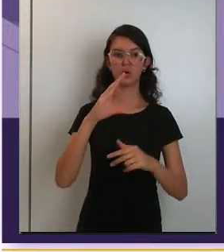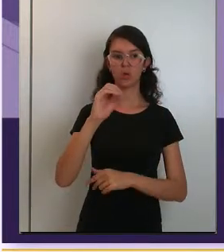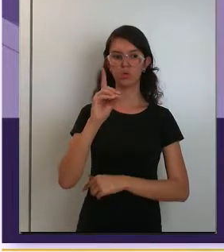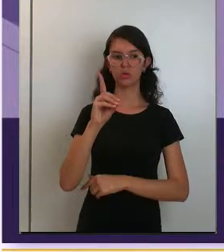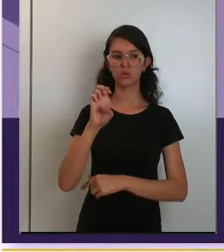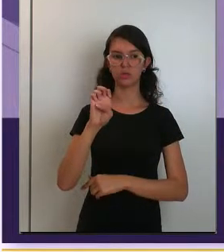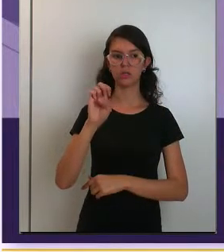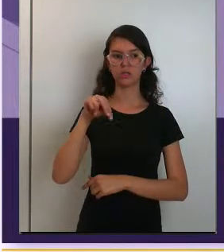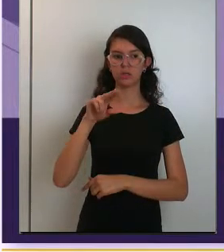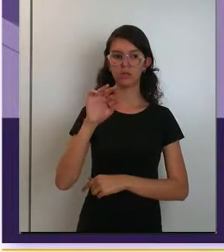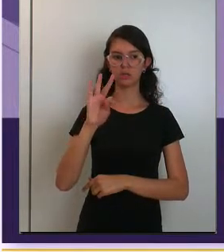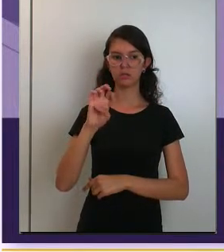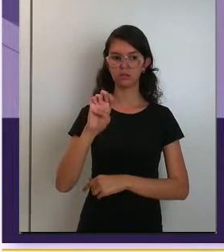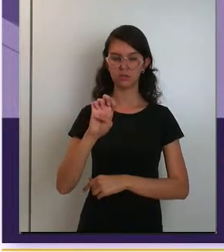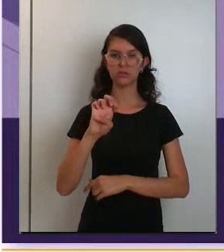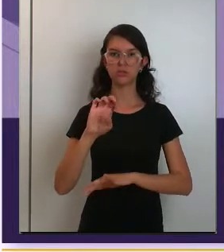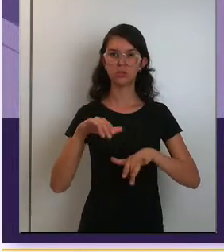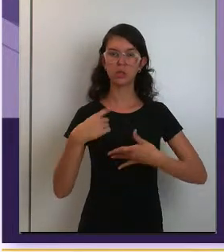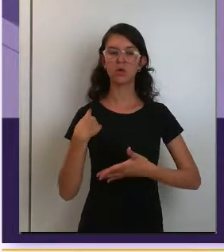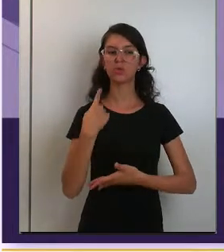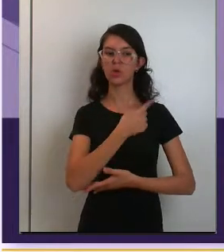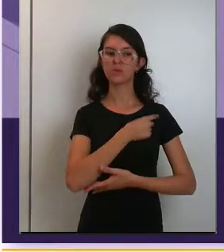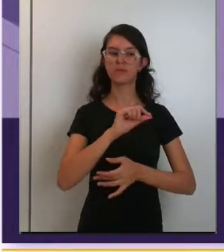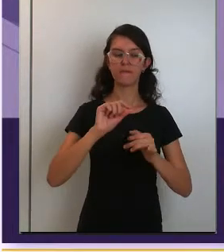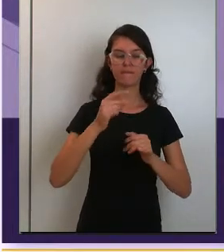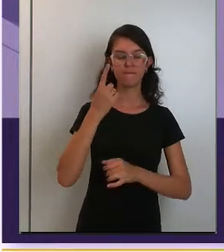E sempre vemos atuações